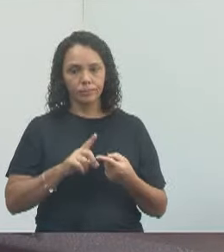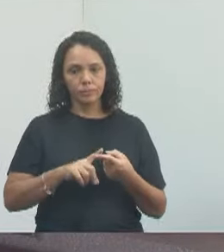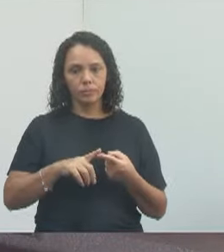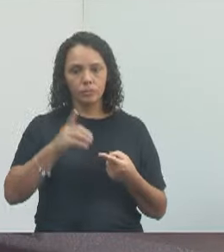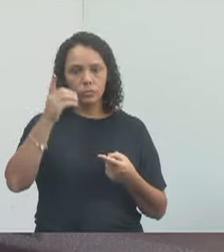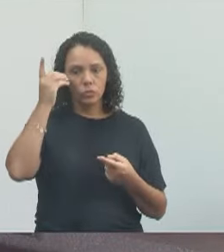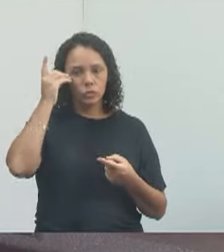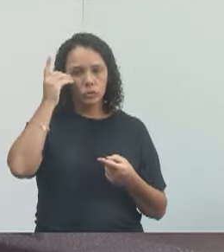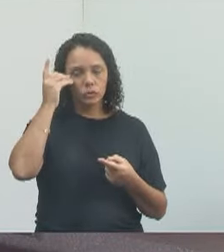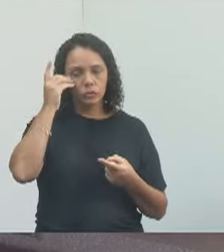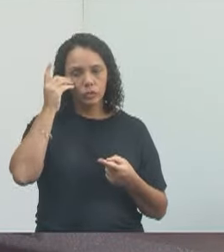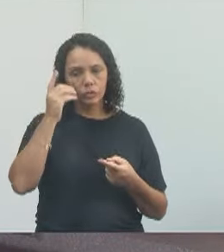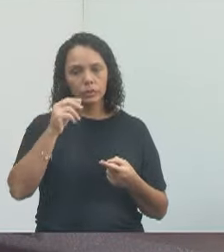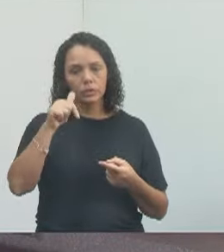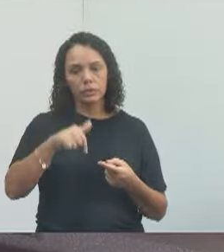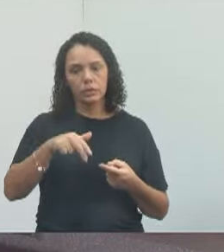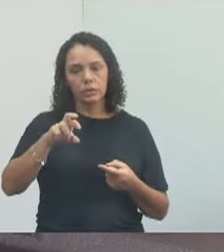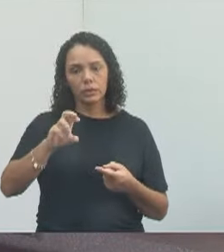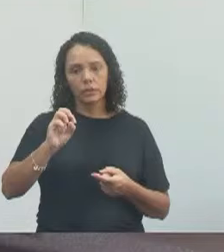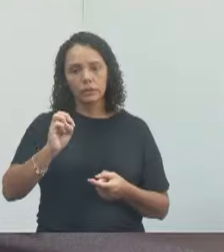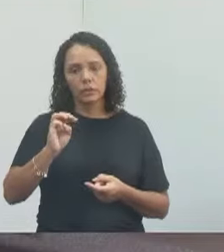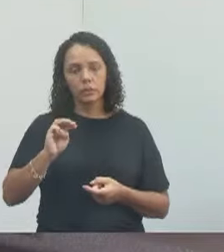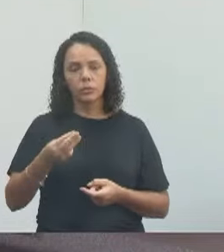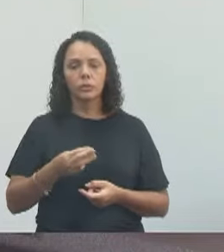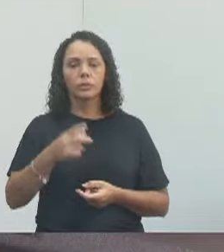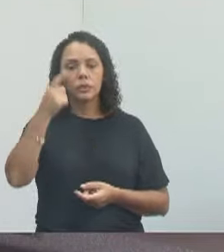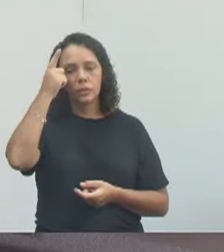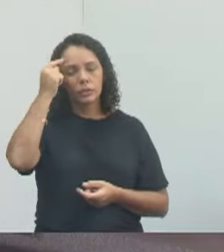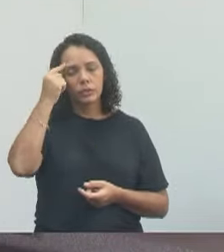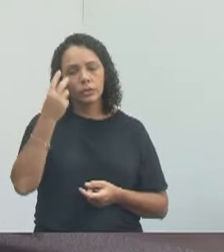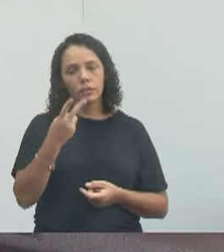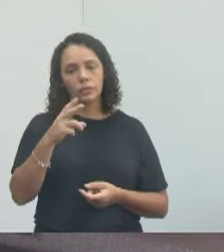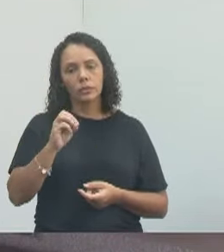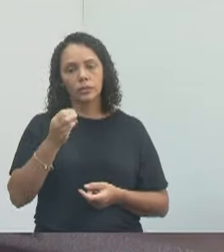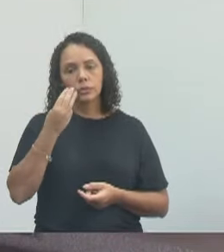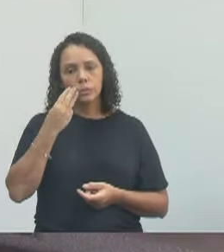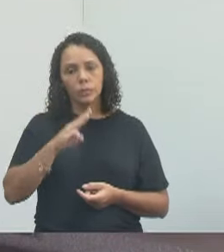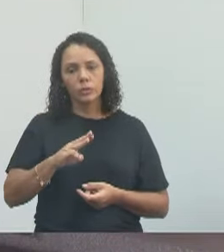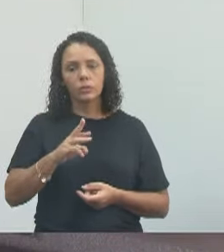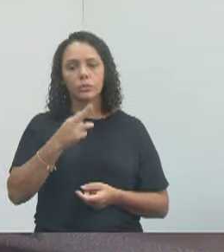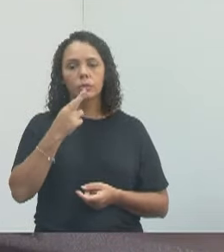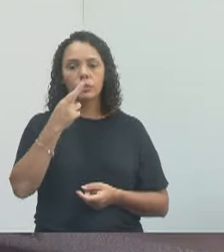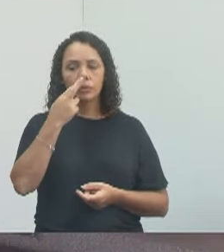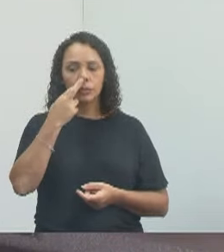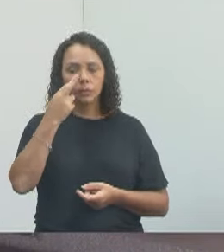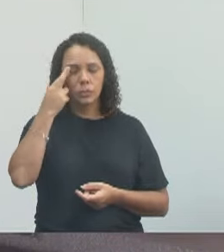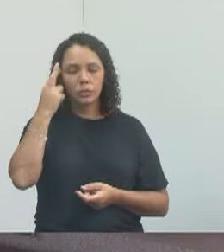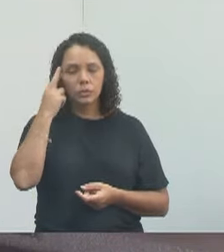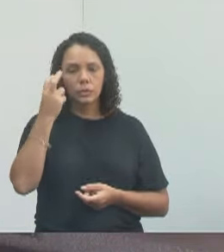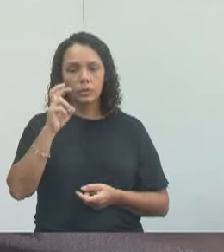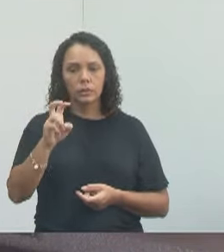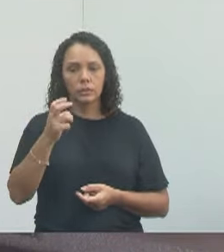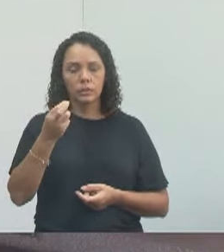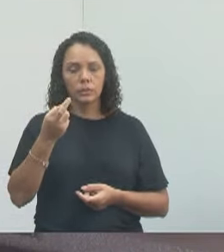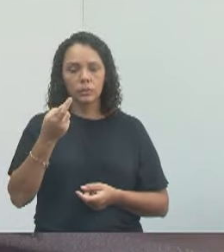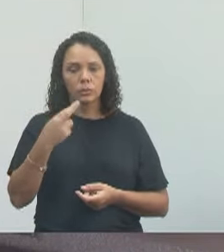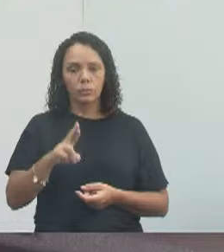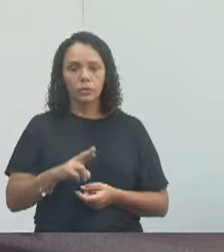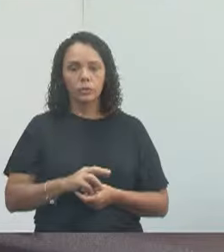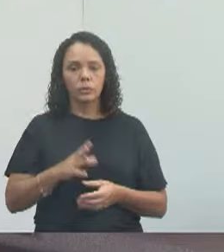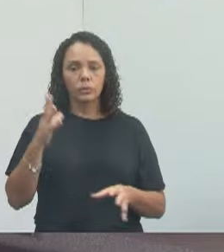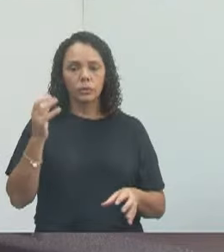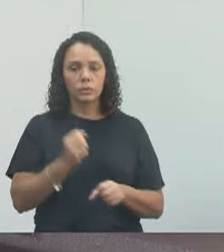75000 Edgar sass 200.000 Ronin 5000 Valmir do meia-lua 5000 total de